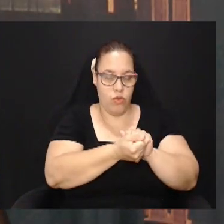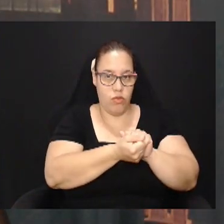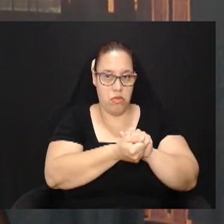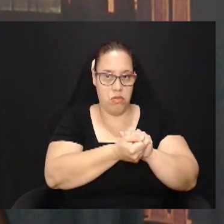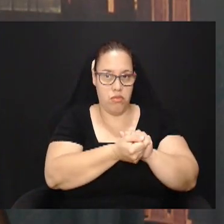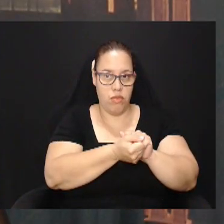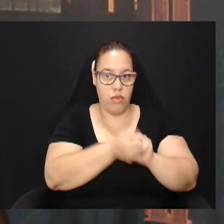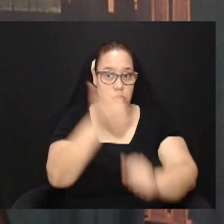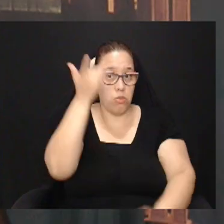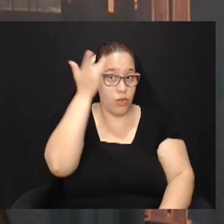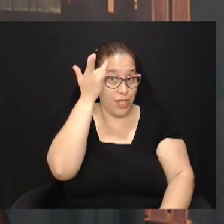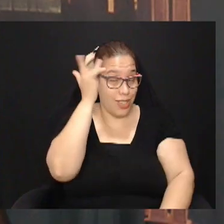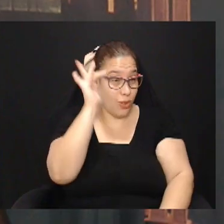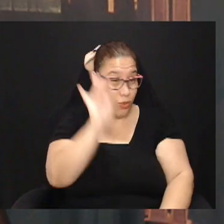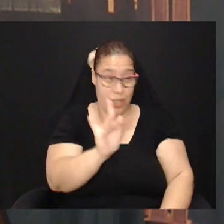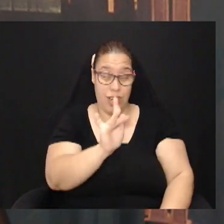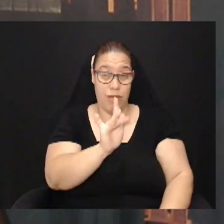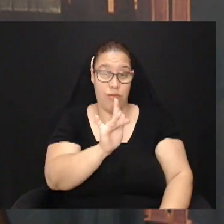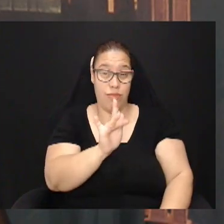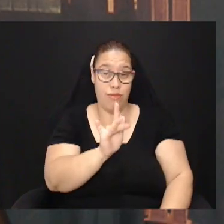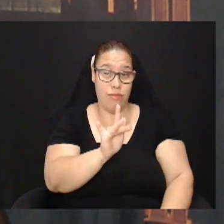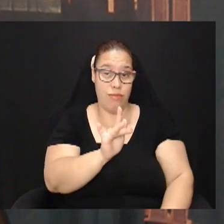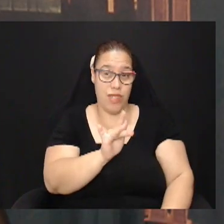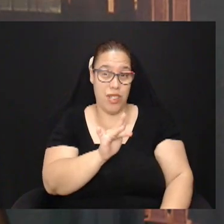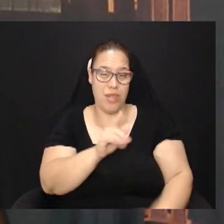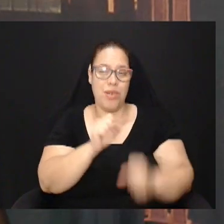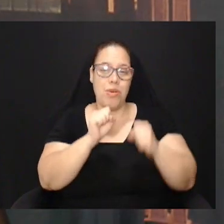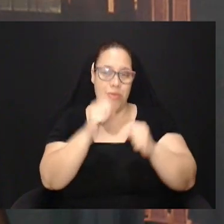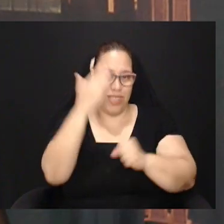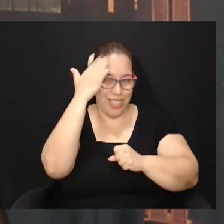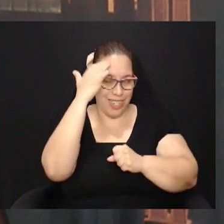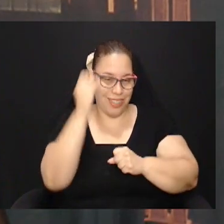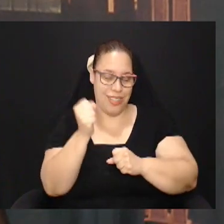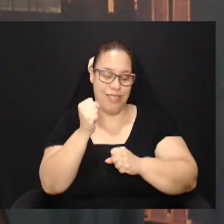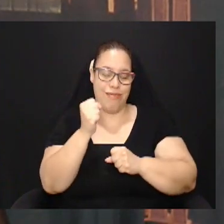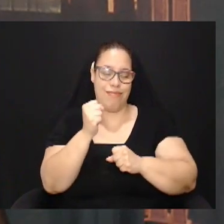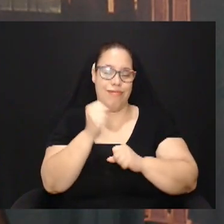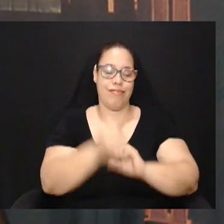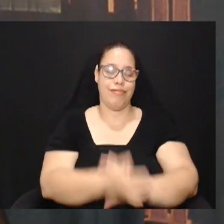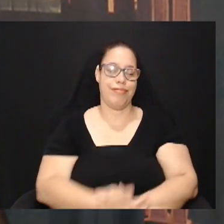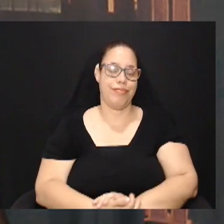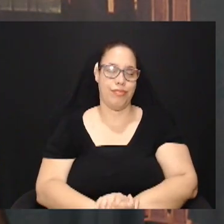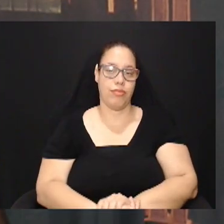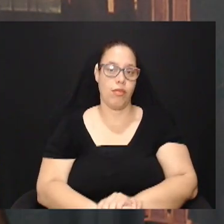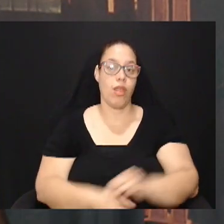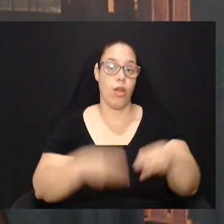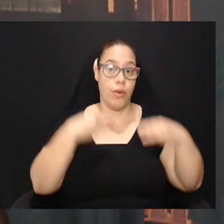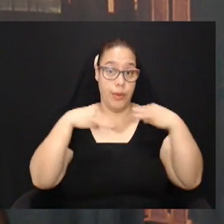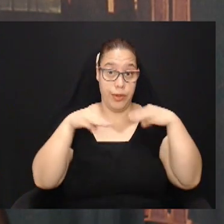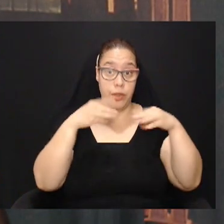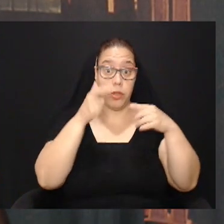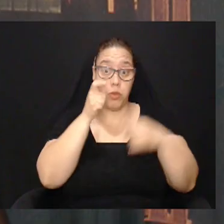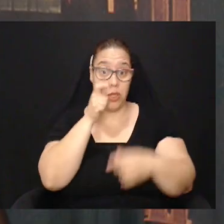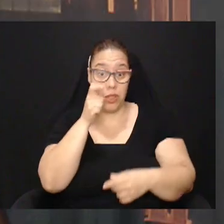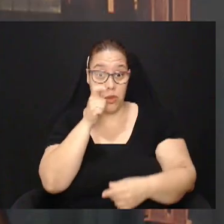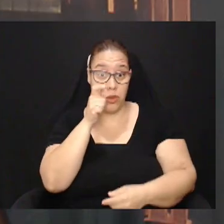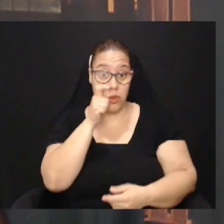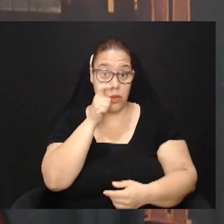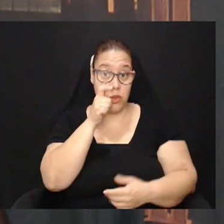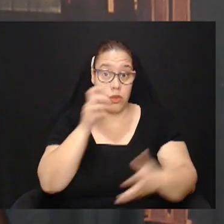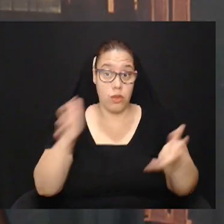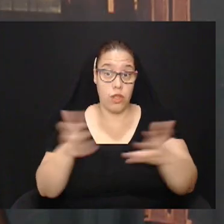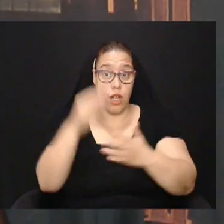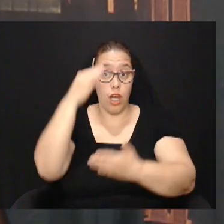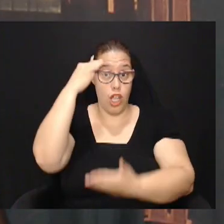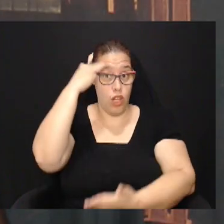saiba, pode ser que eu saiba. Sim. E também a música, ela é muito interessante em relação a estímulos de memória.